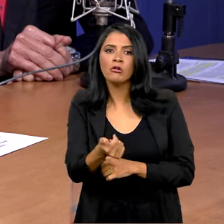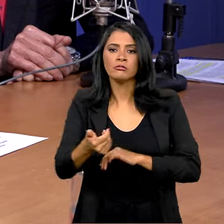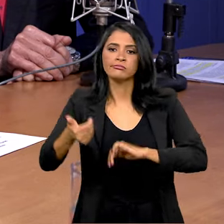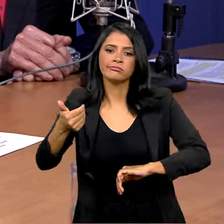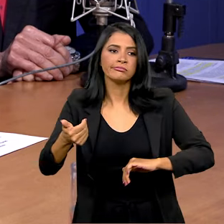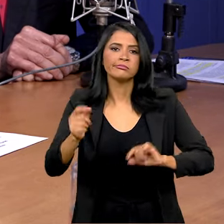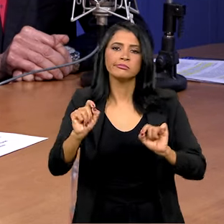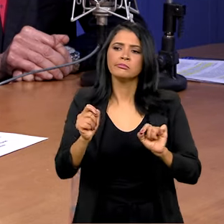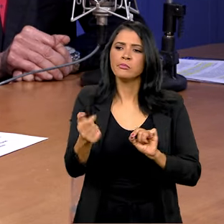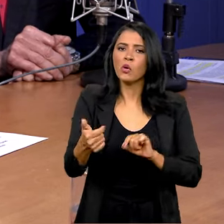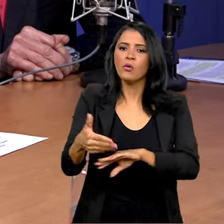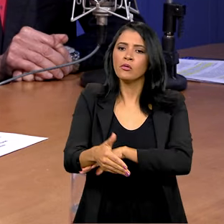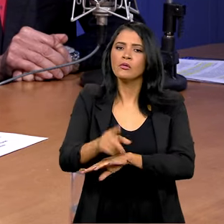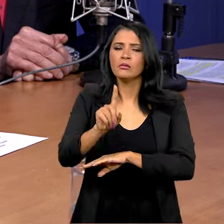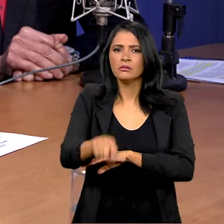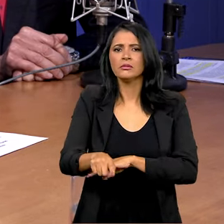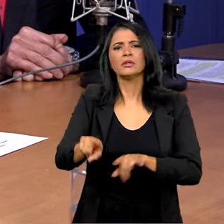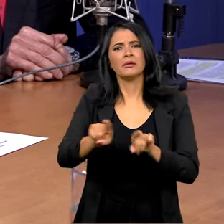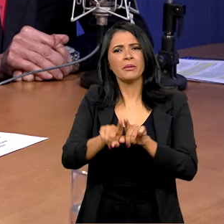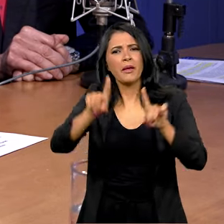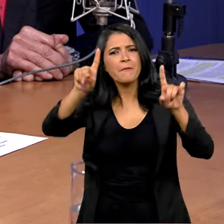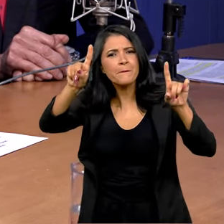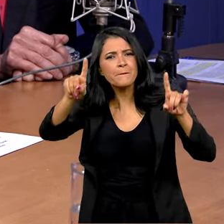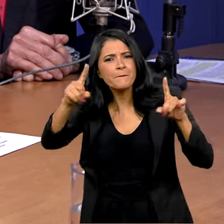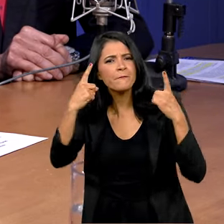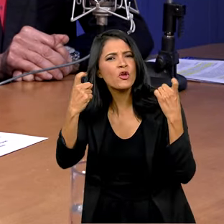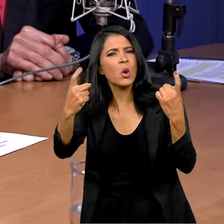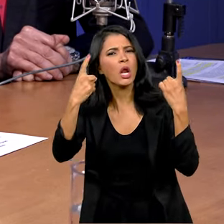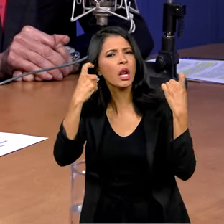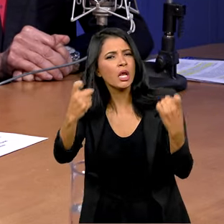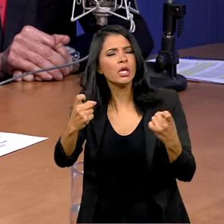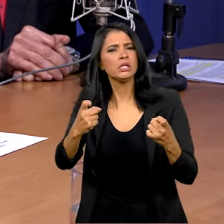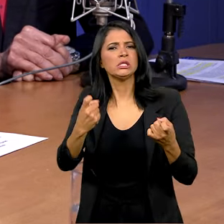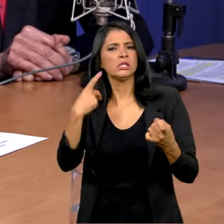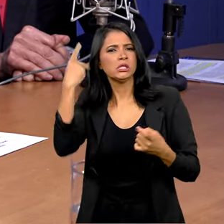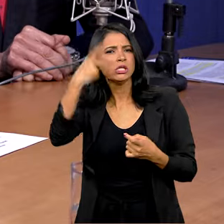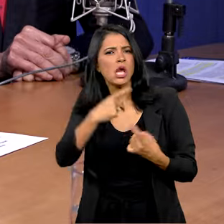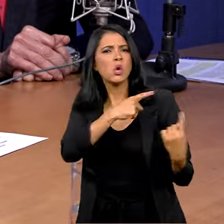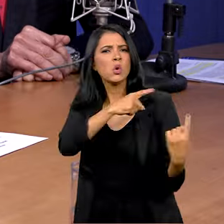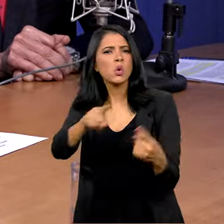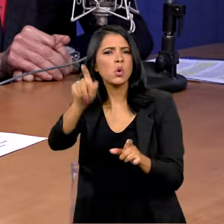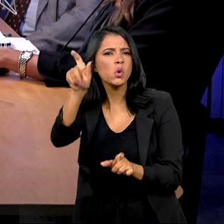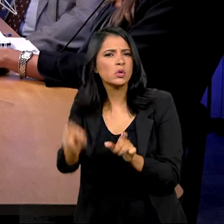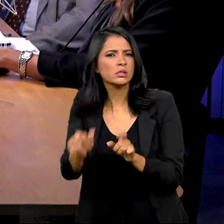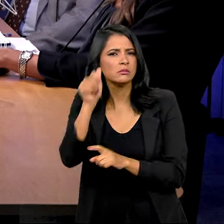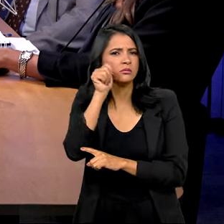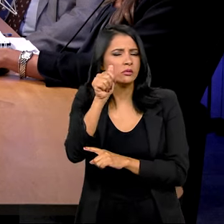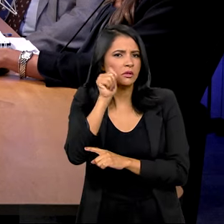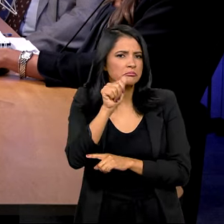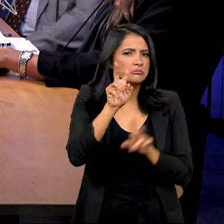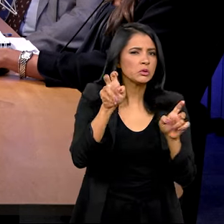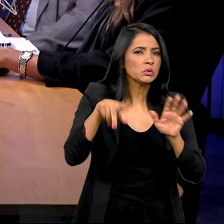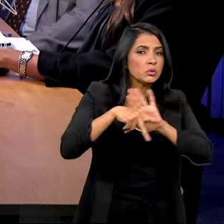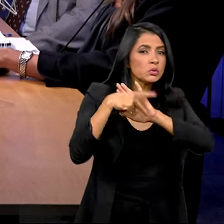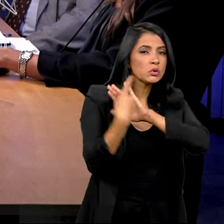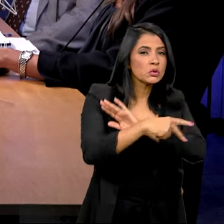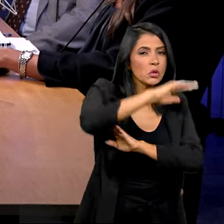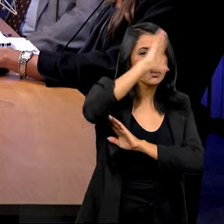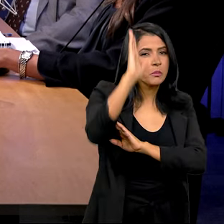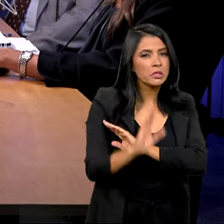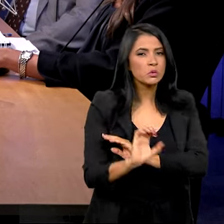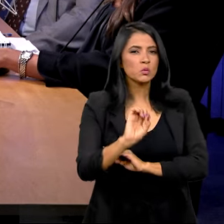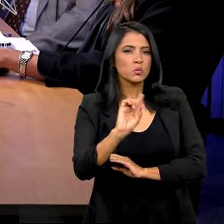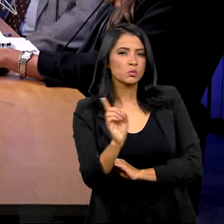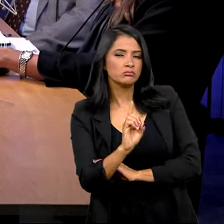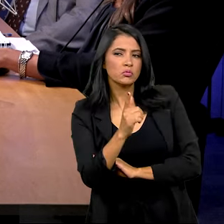e junto disso enfrentamos a violência política contra as mulheres Esse é um assunto só do Brasil ou